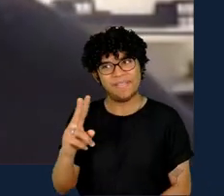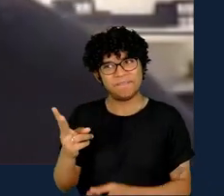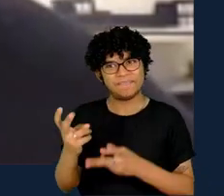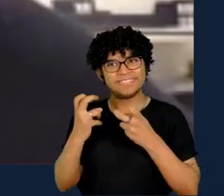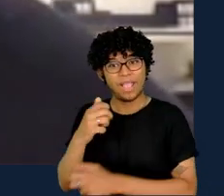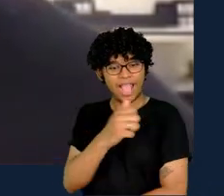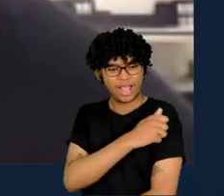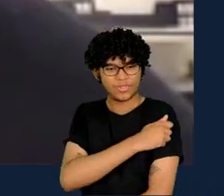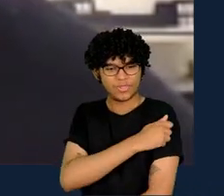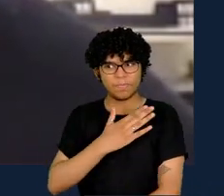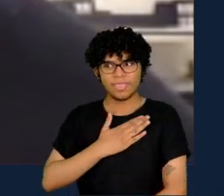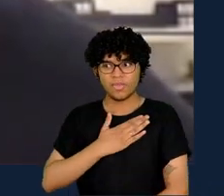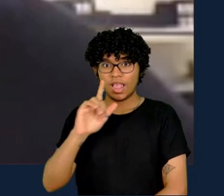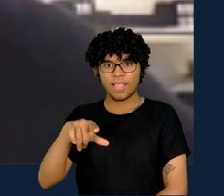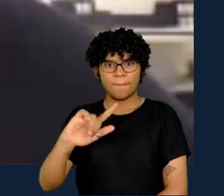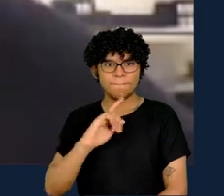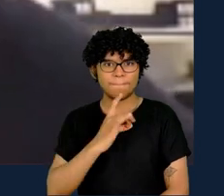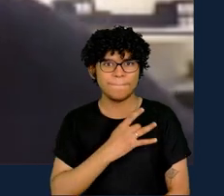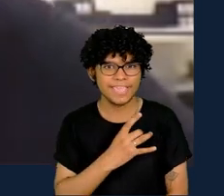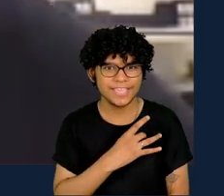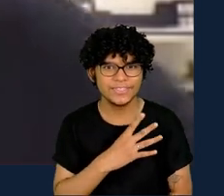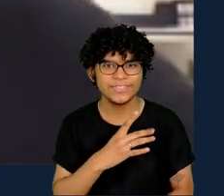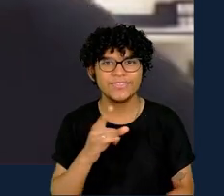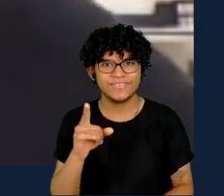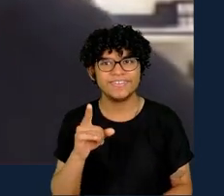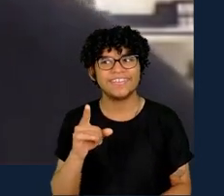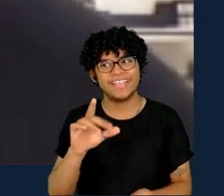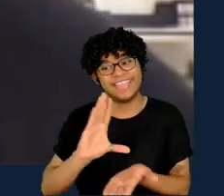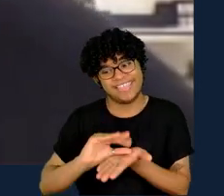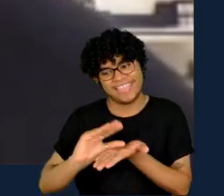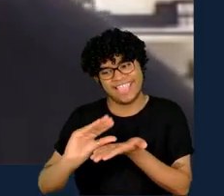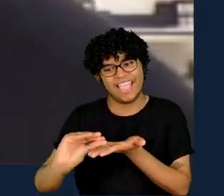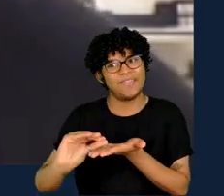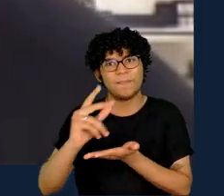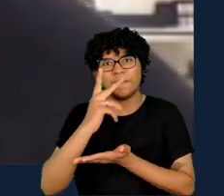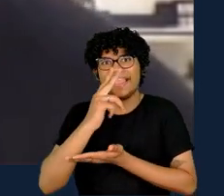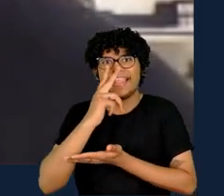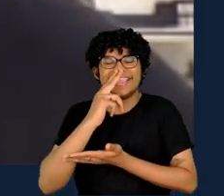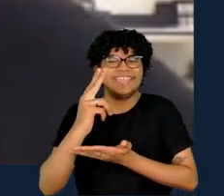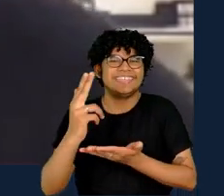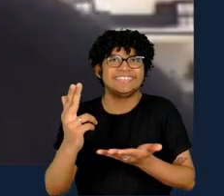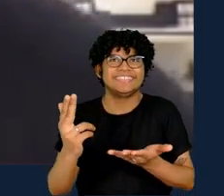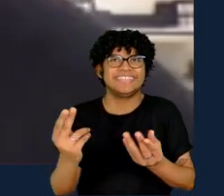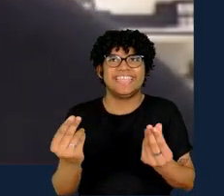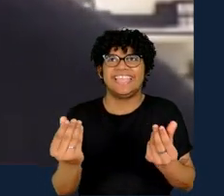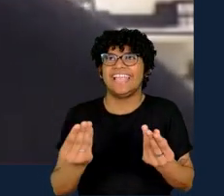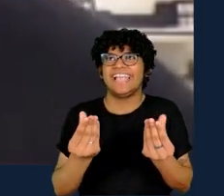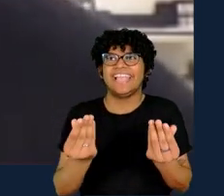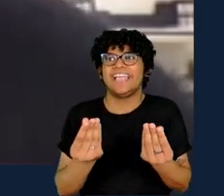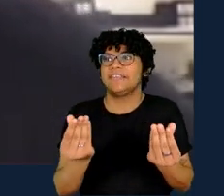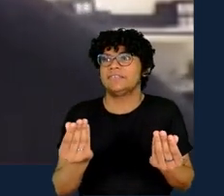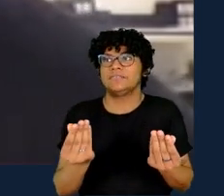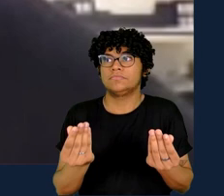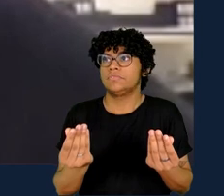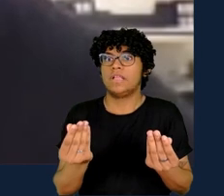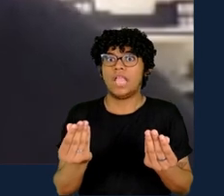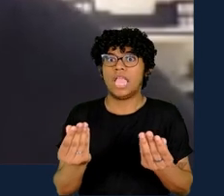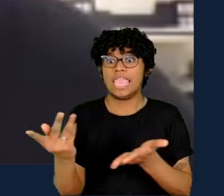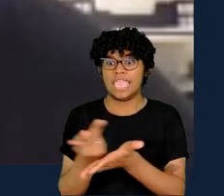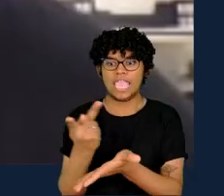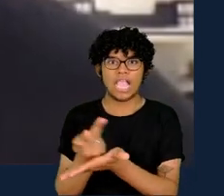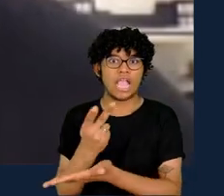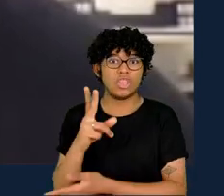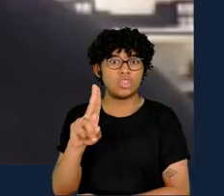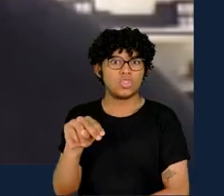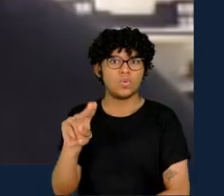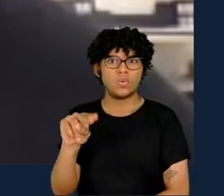o medo aos dados, os dados como uma coisa que não pode estar errada, mas os dados